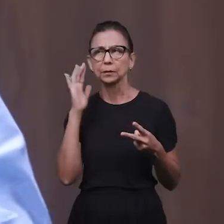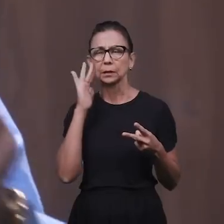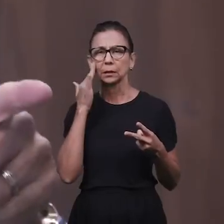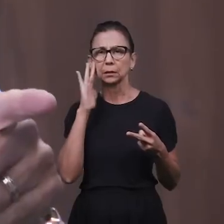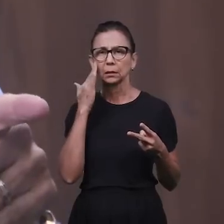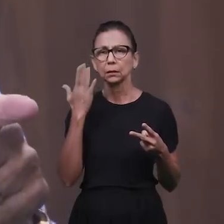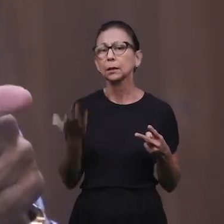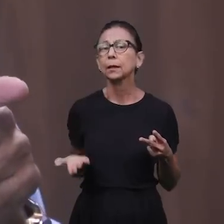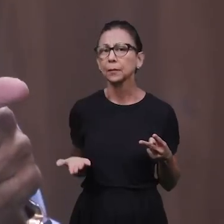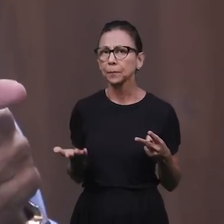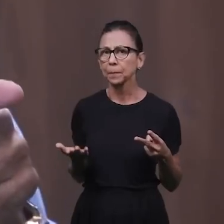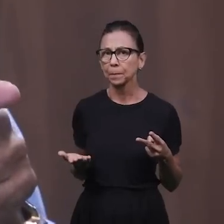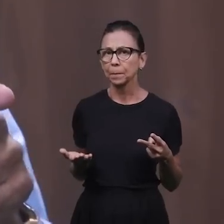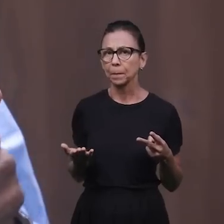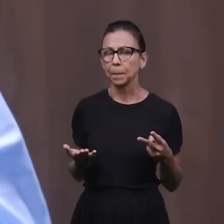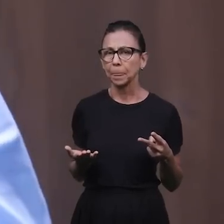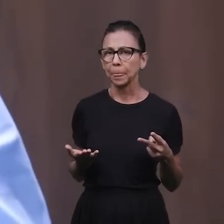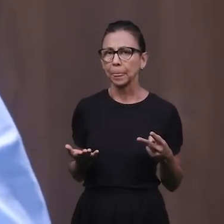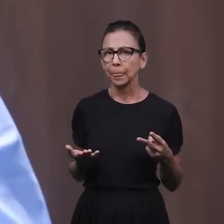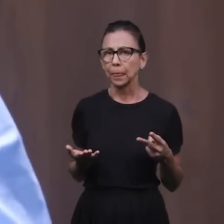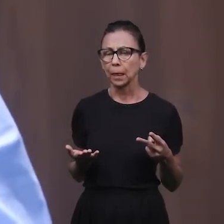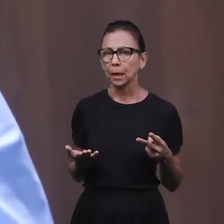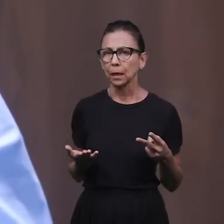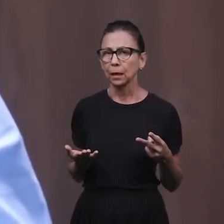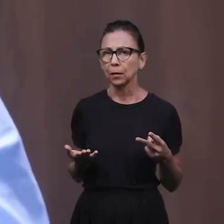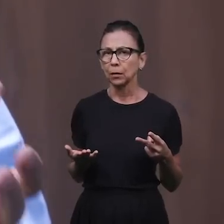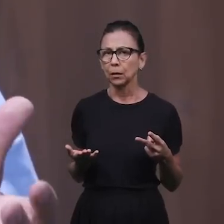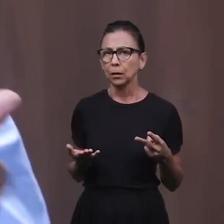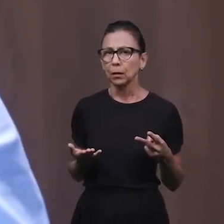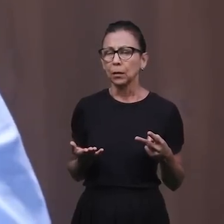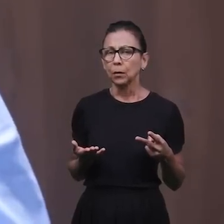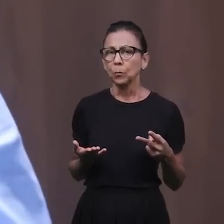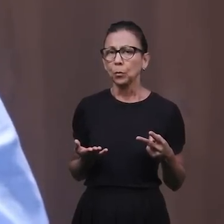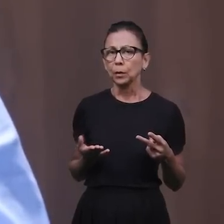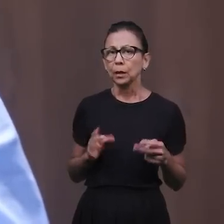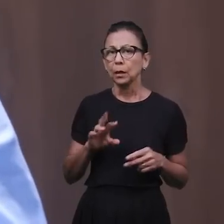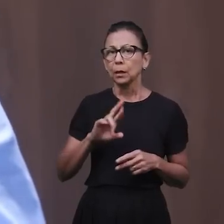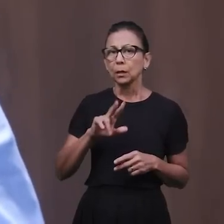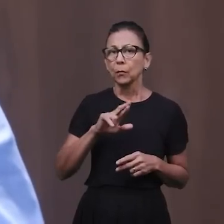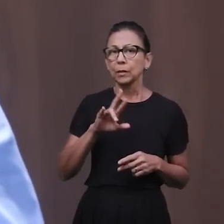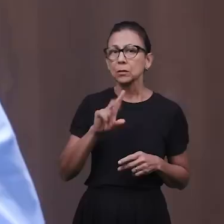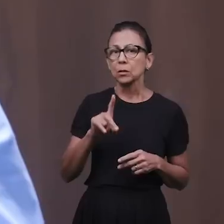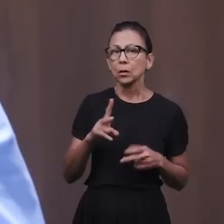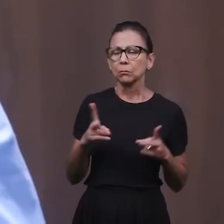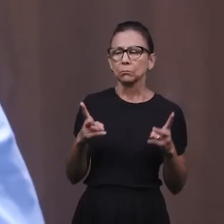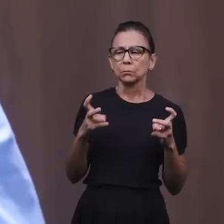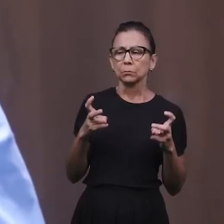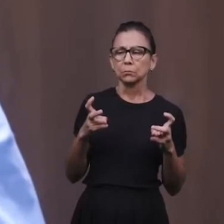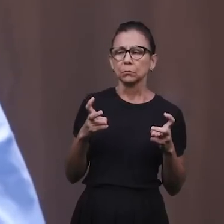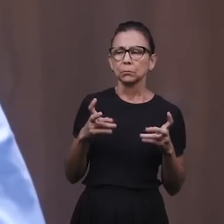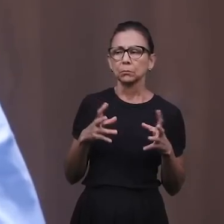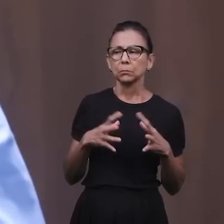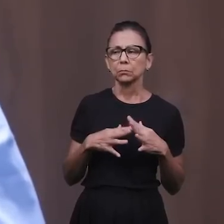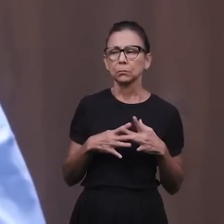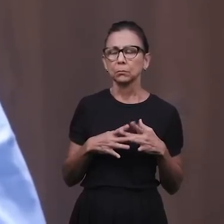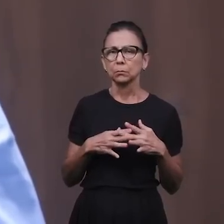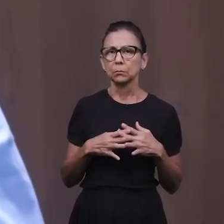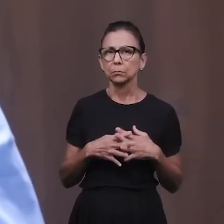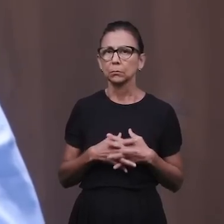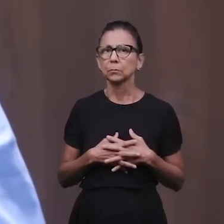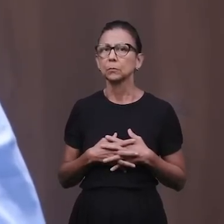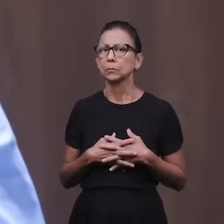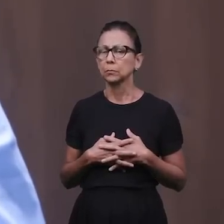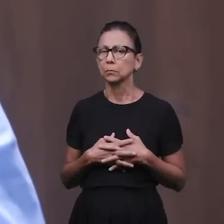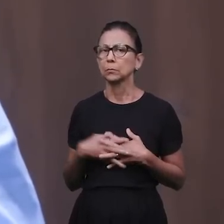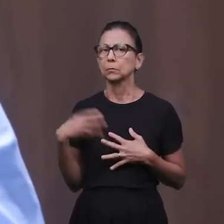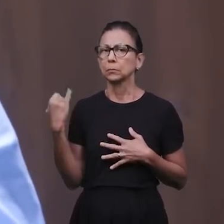te libertou. Então, há uma ligação íntima entre sermos livres e, ao